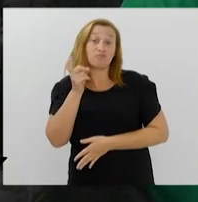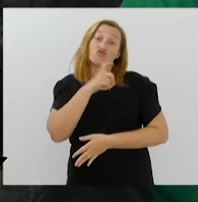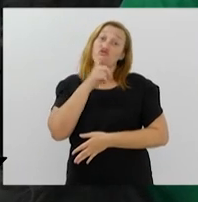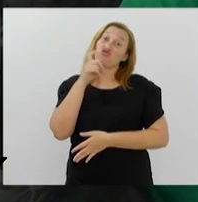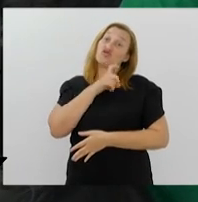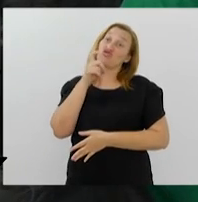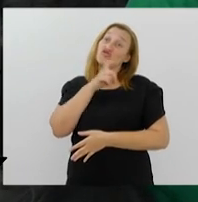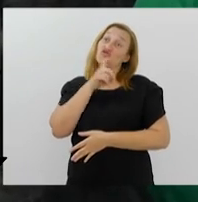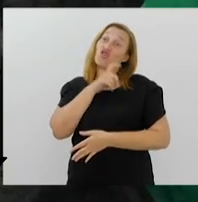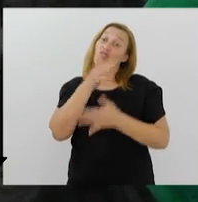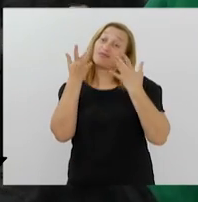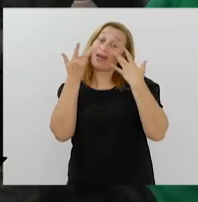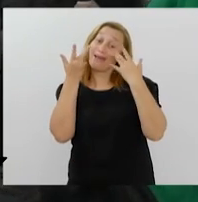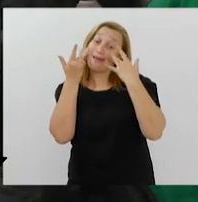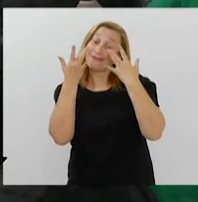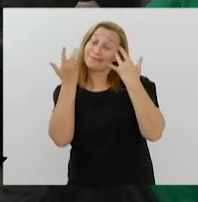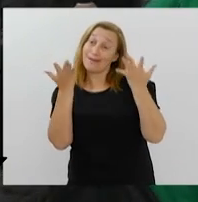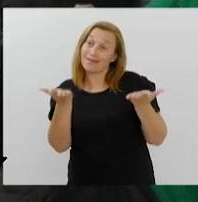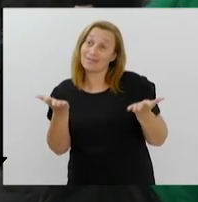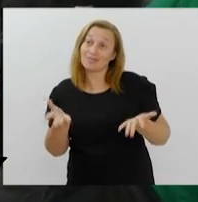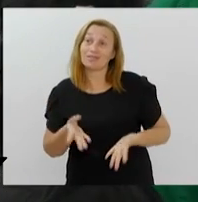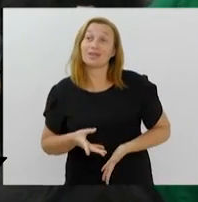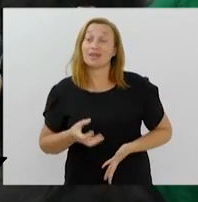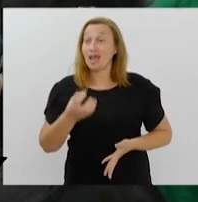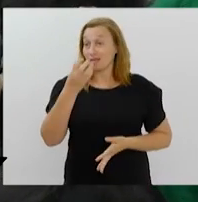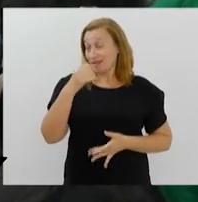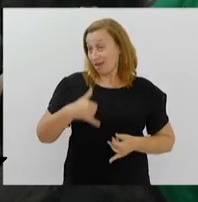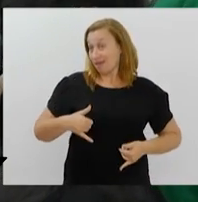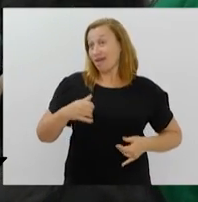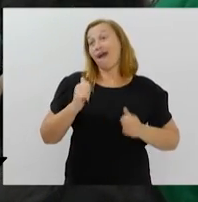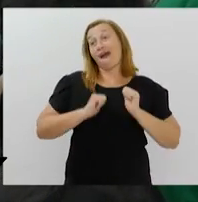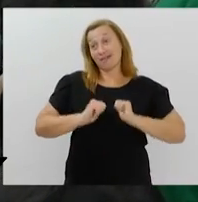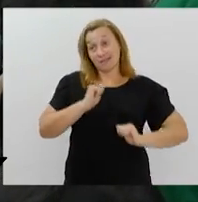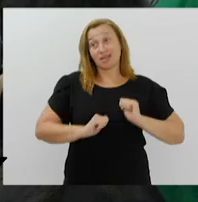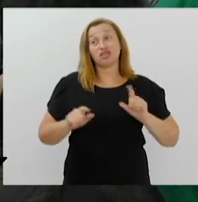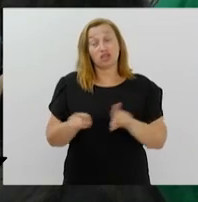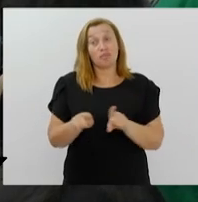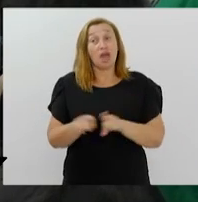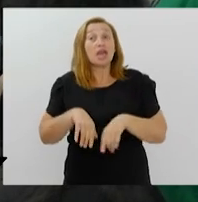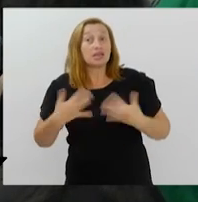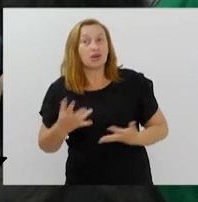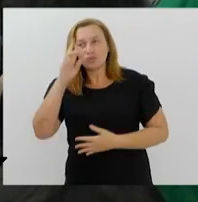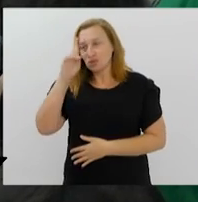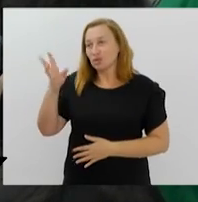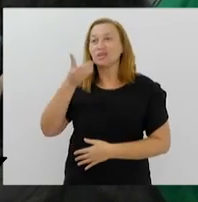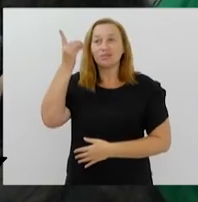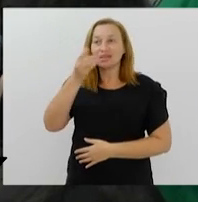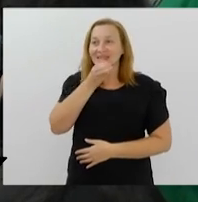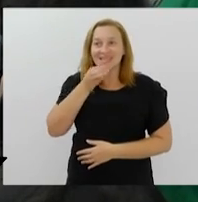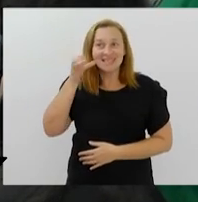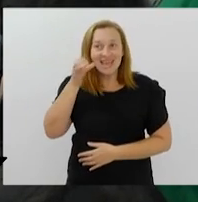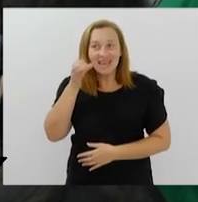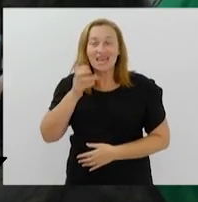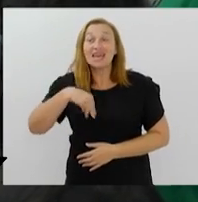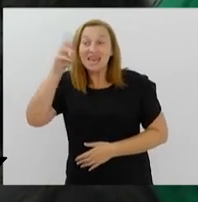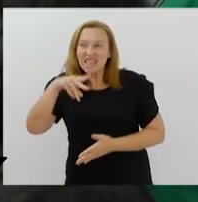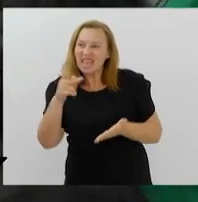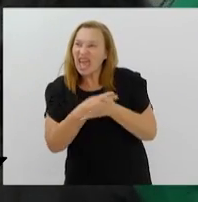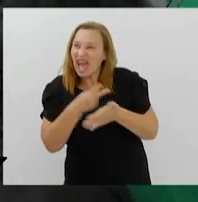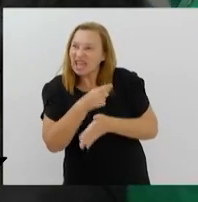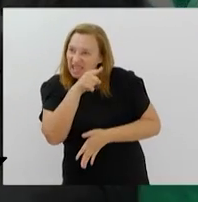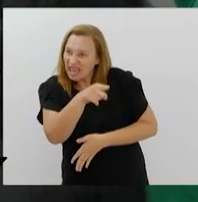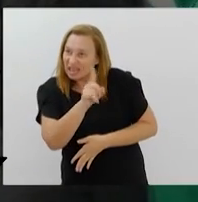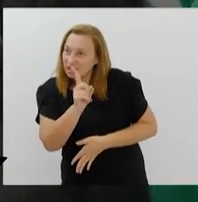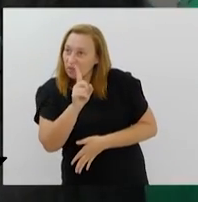fazendo teatro além de uma grande parlamentar deve ser uma grande atriz também então o Senhor por exemplo no caso da deputada Célia quem tá errado é ela não é